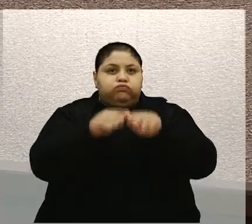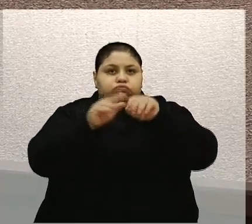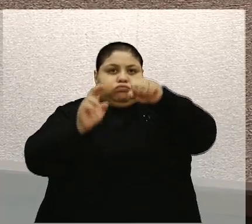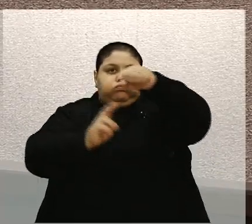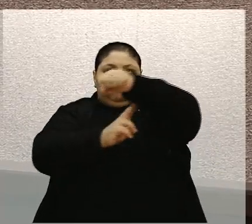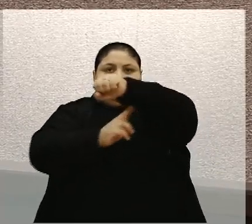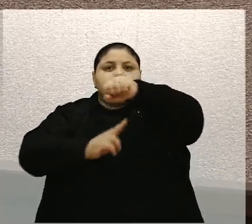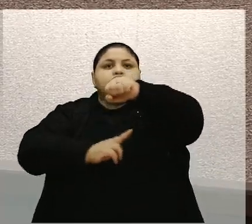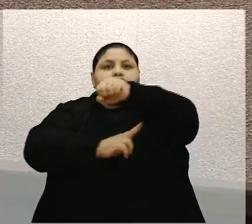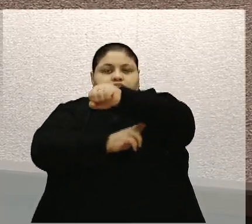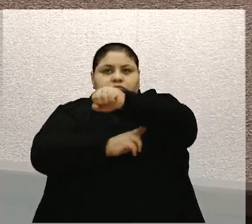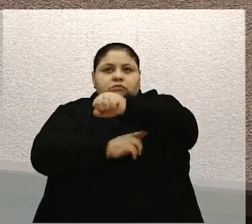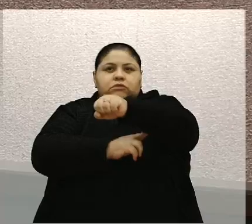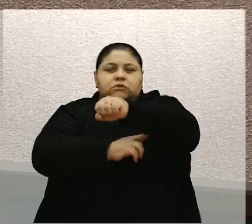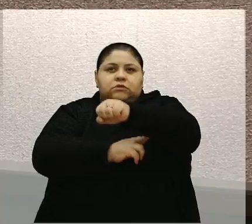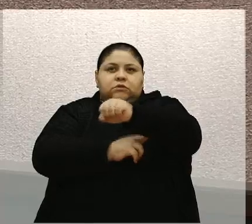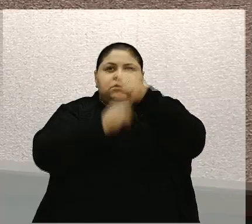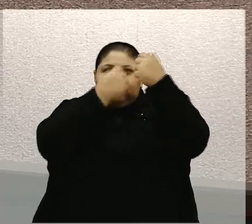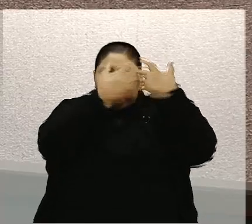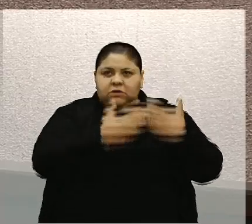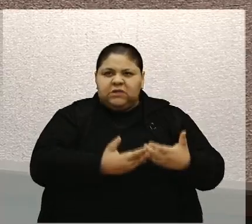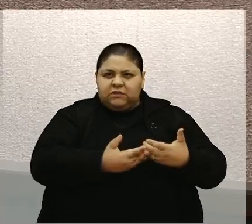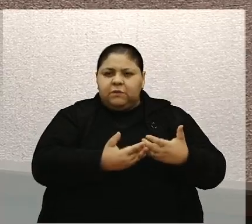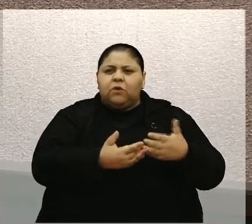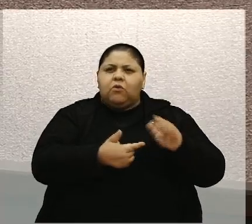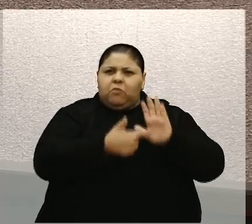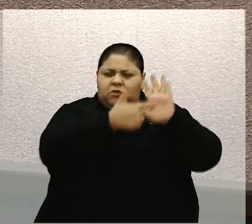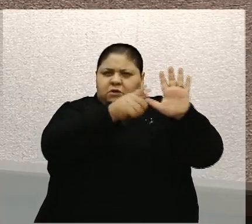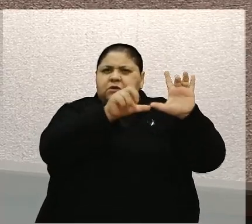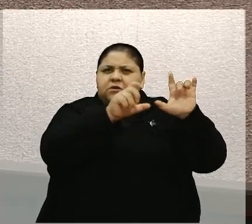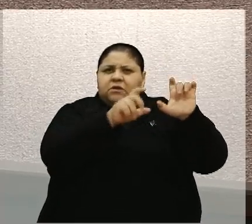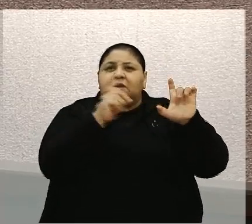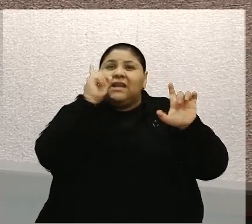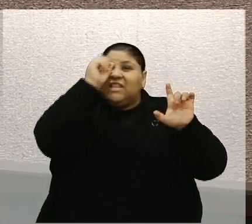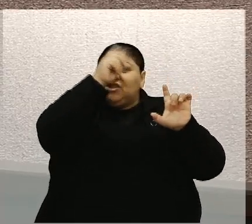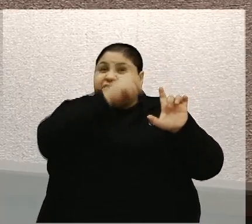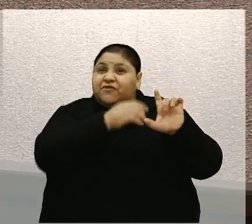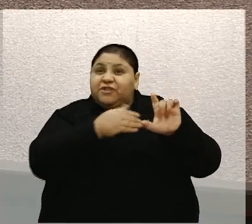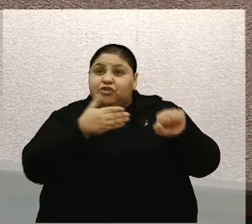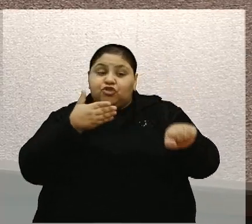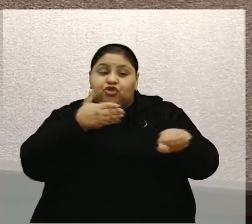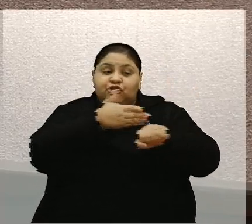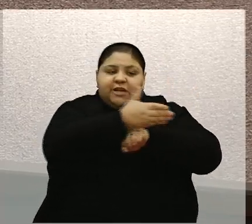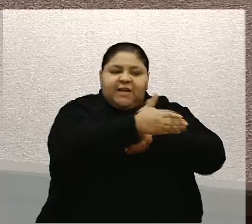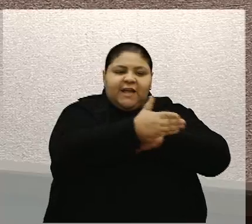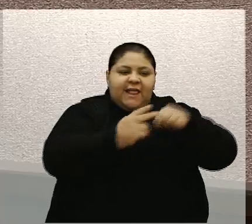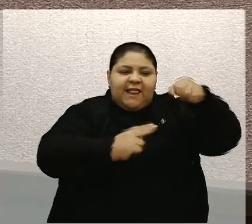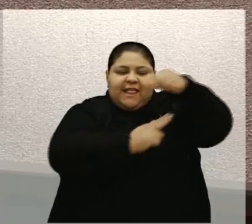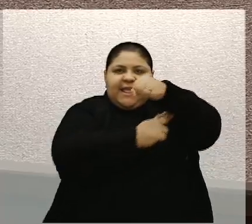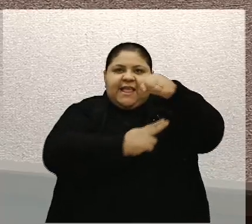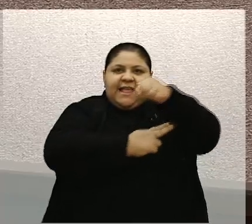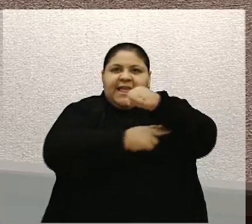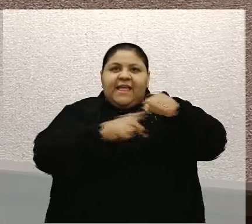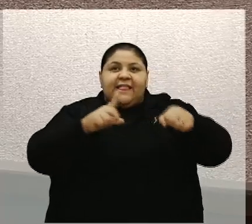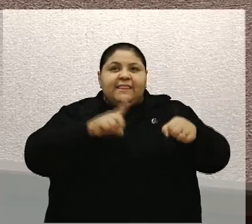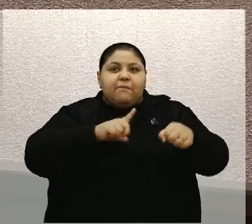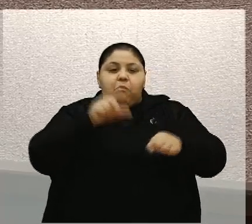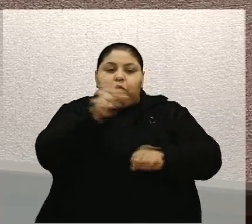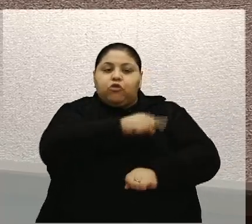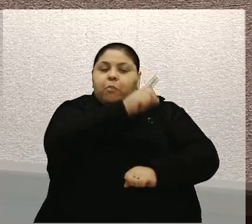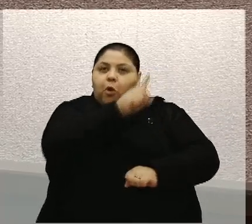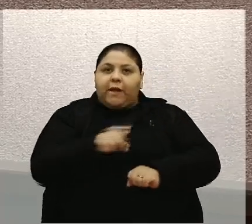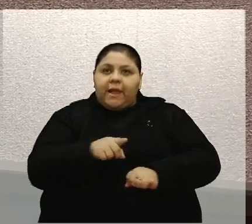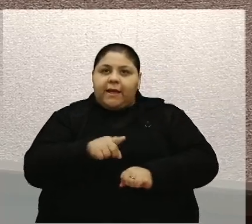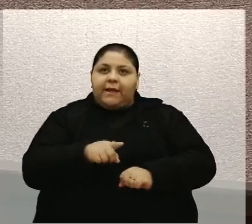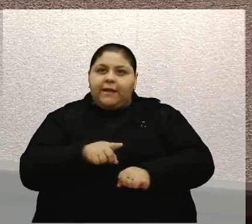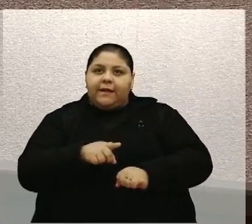chegar nessas pontes aí que o senhor mostra as imagens também, é difícil chegar até elas porque tem muitas barreiras que caíram antes, tem pontes